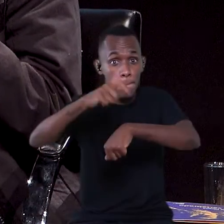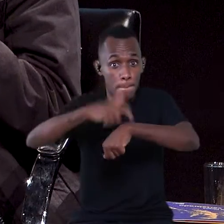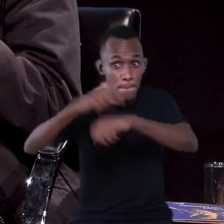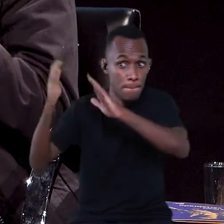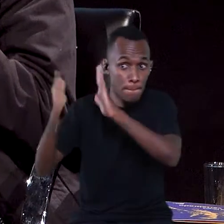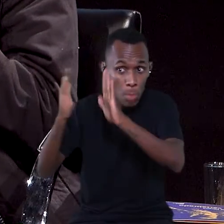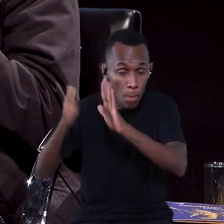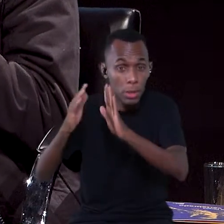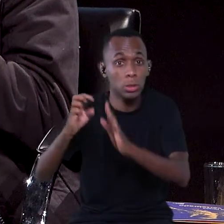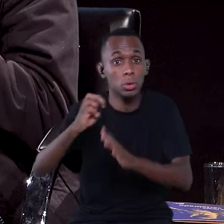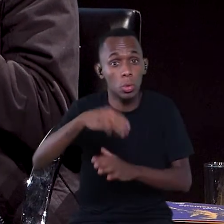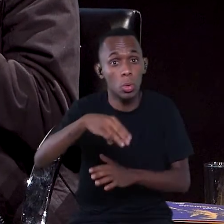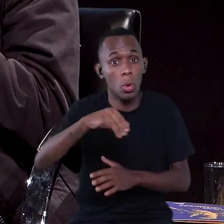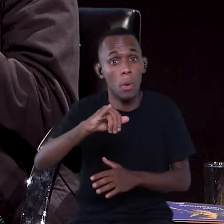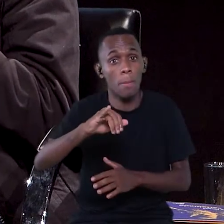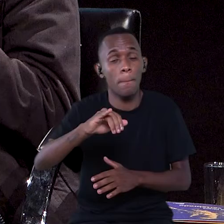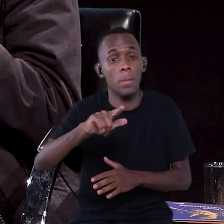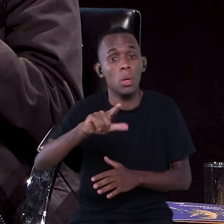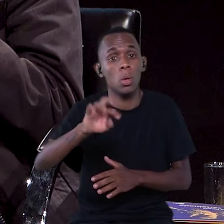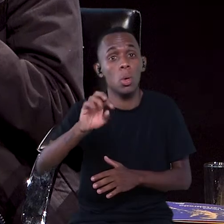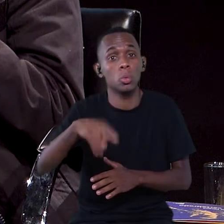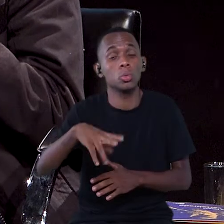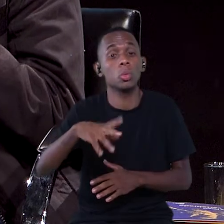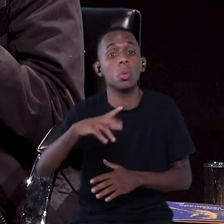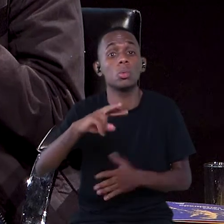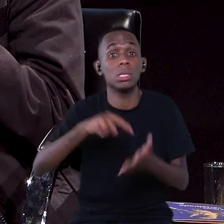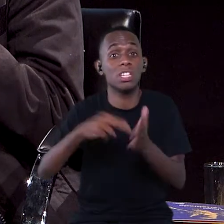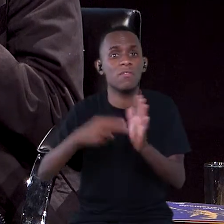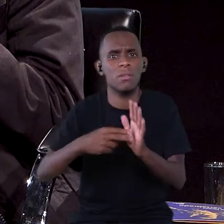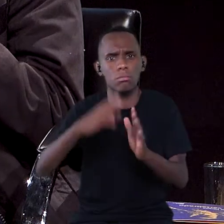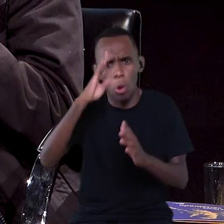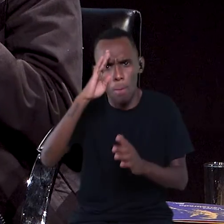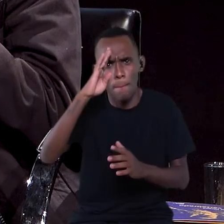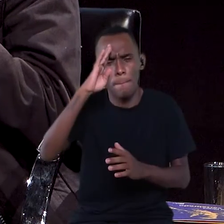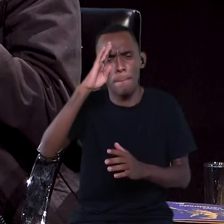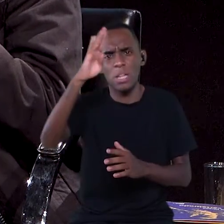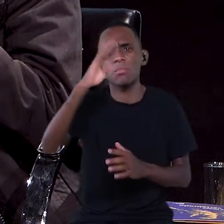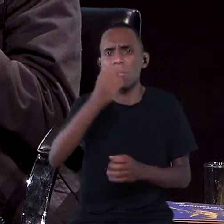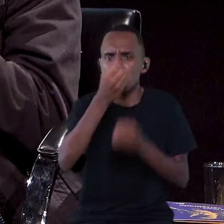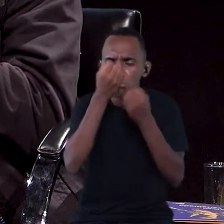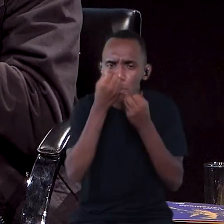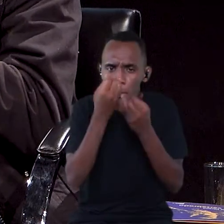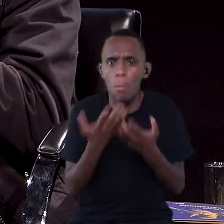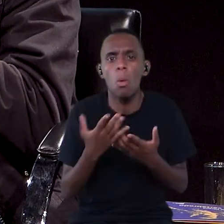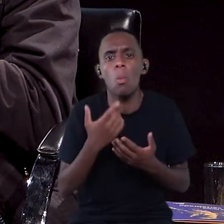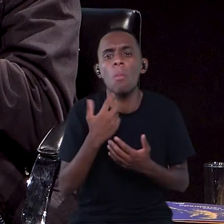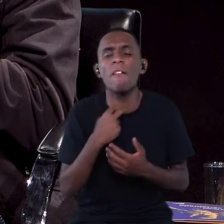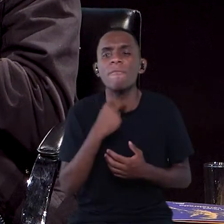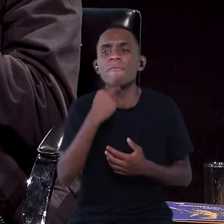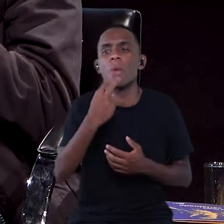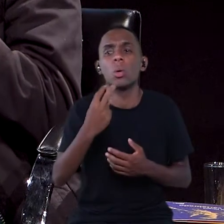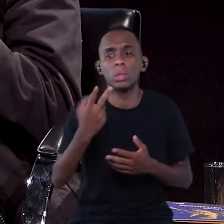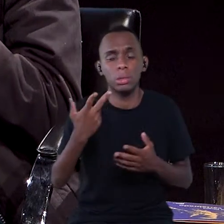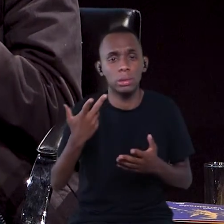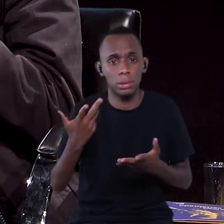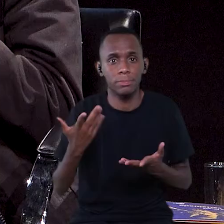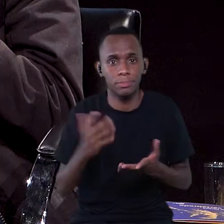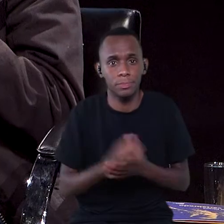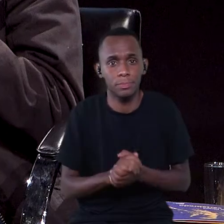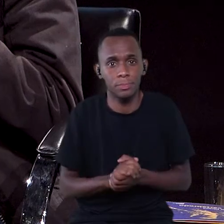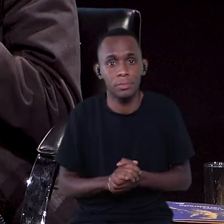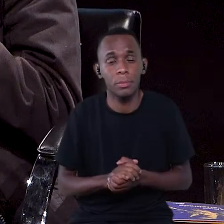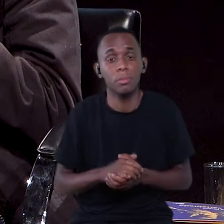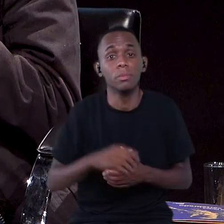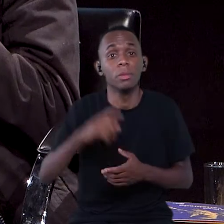tinha sido abarcado com uma grande voz da afrodiáspora. Ele não era um autor latino-americano, né, ele não era um autor